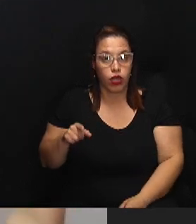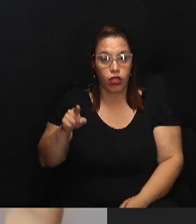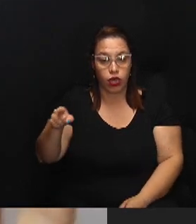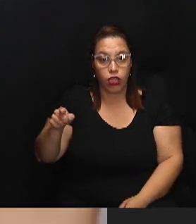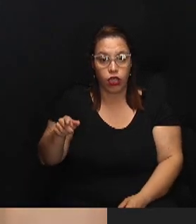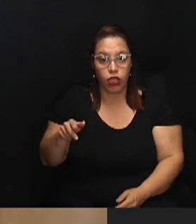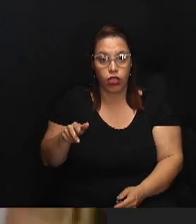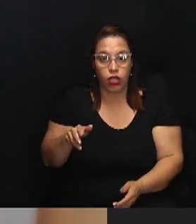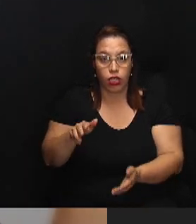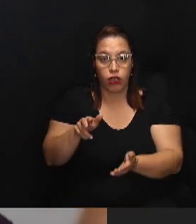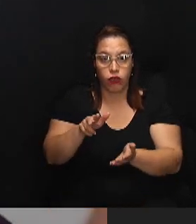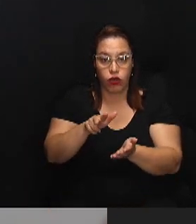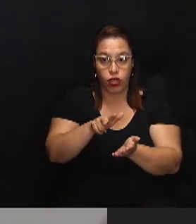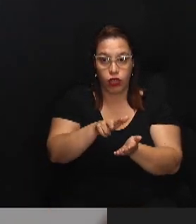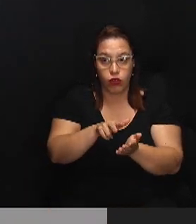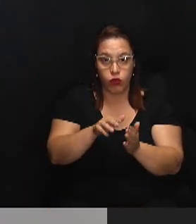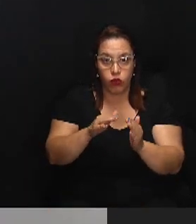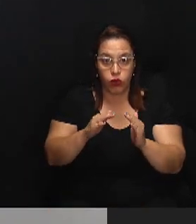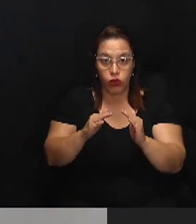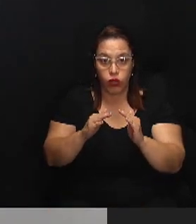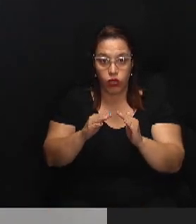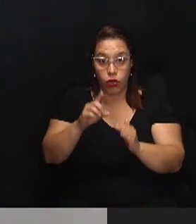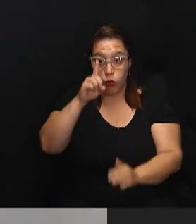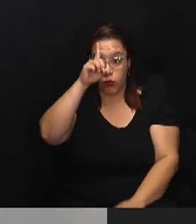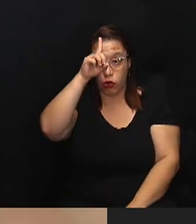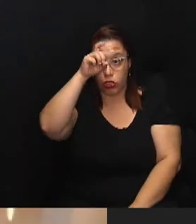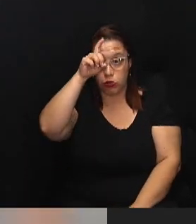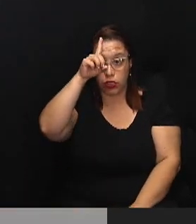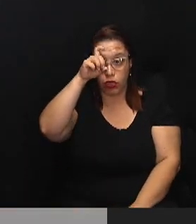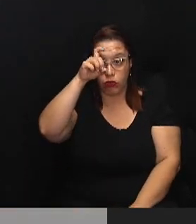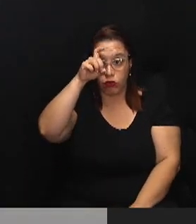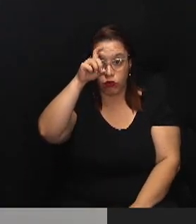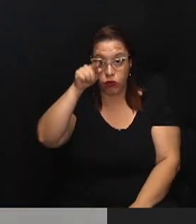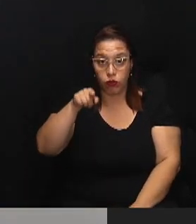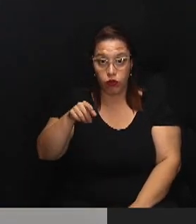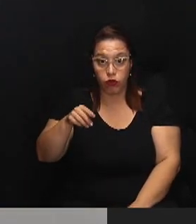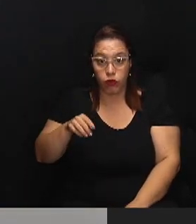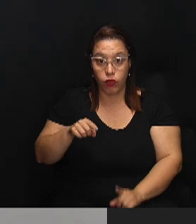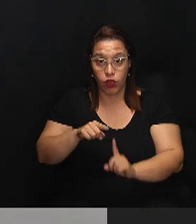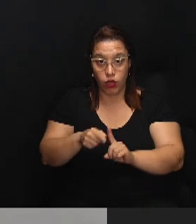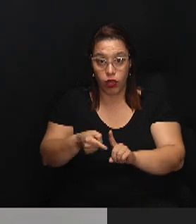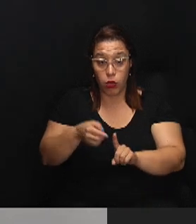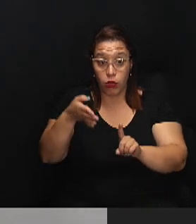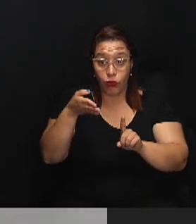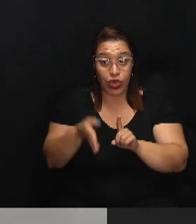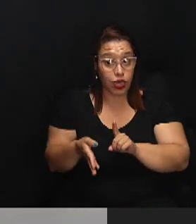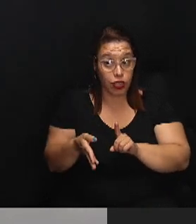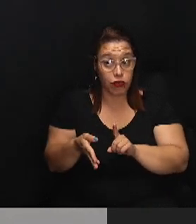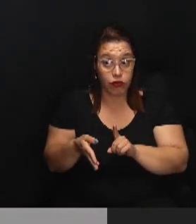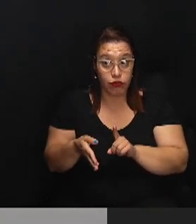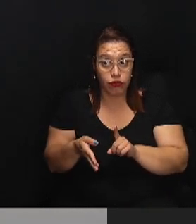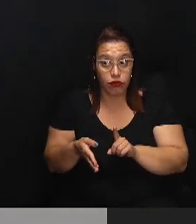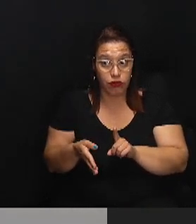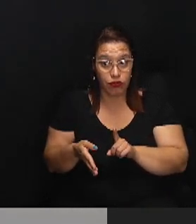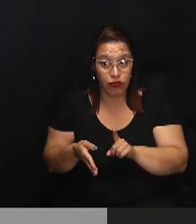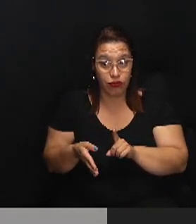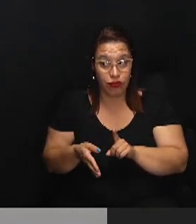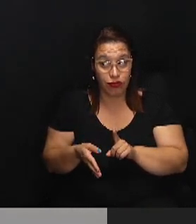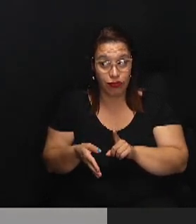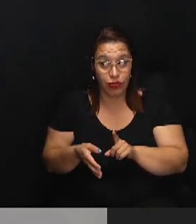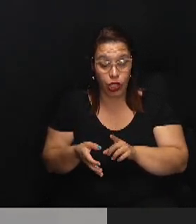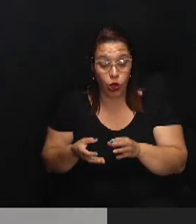num táxi e vai direto para o hospital, e lá o seu bebê vai nascer. Então, assim, como é que fica